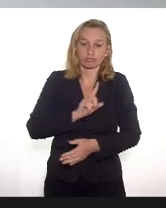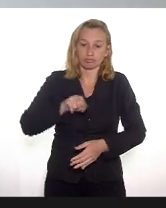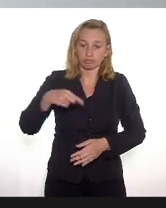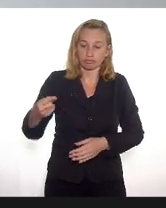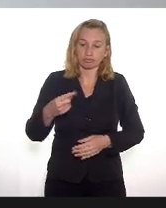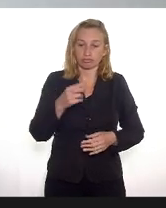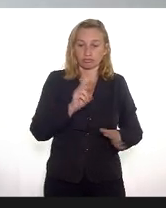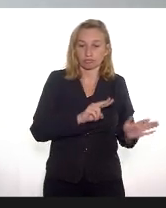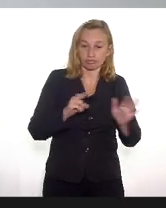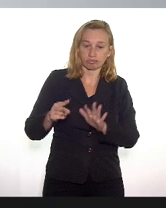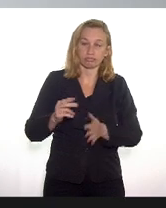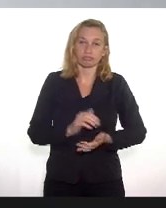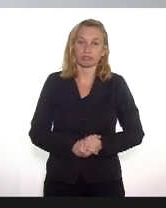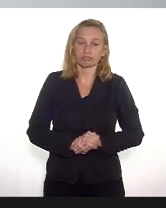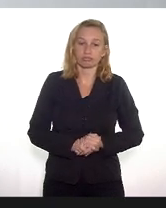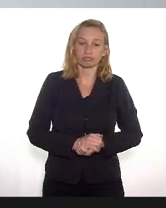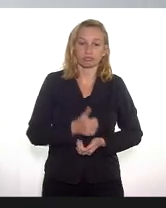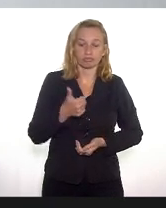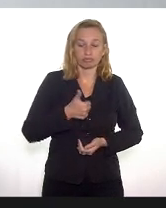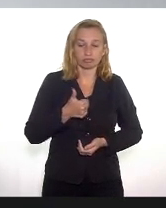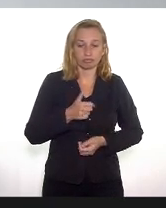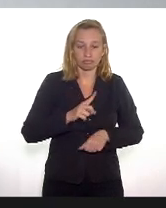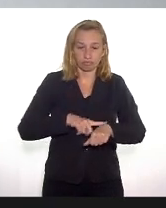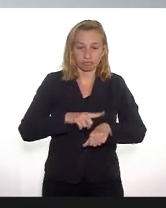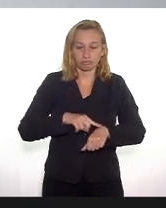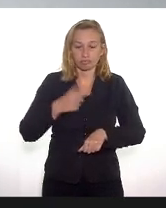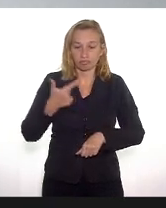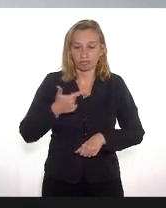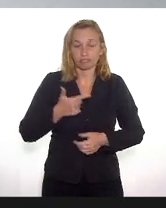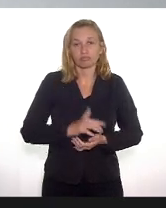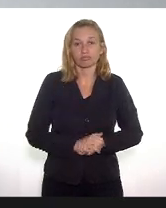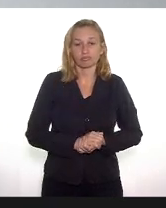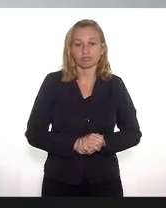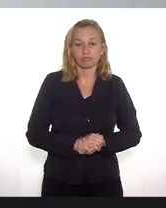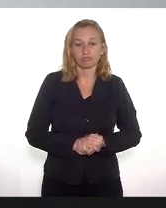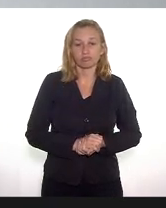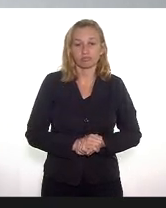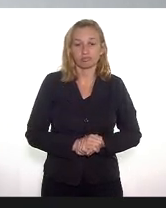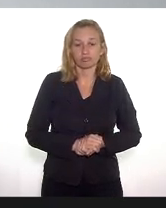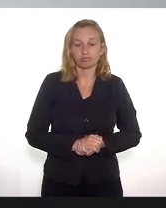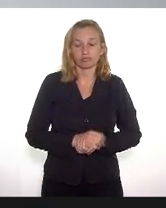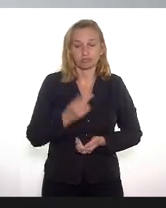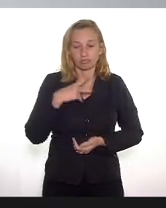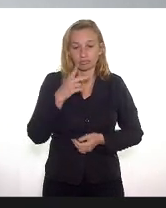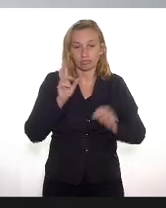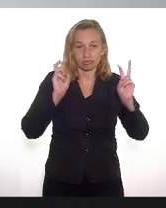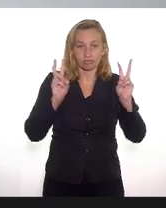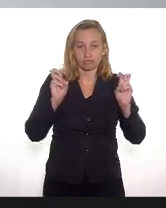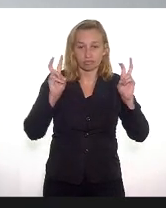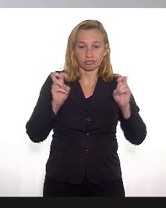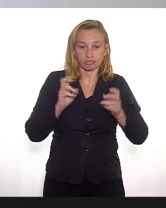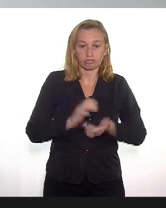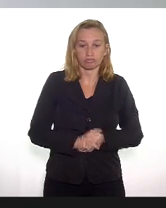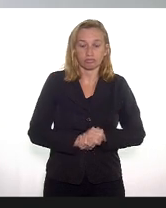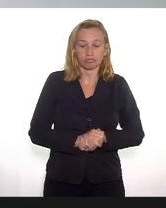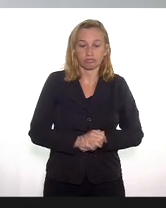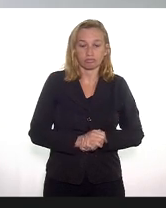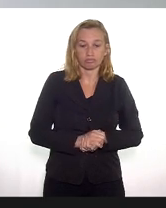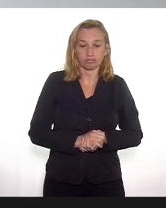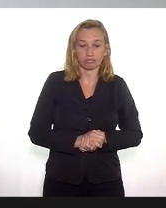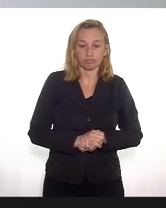próximas semanas. Esse é o primeiro ponto. O segundo é a gente também se debruçar sobre essa questão aí da remuneração